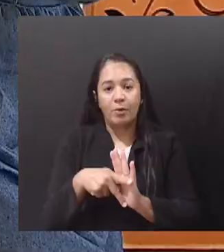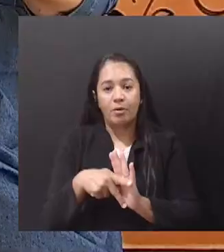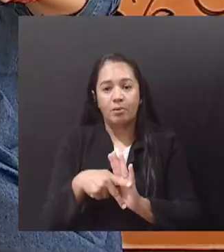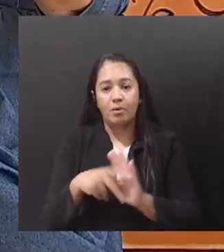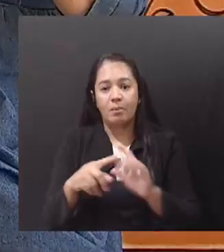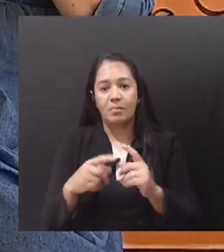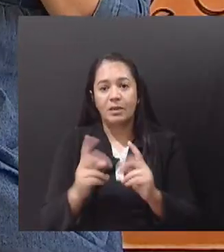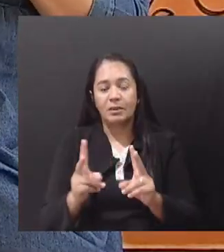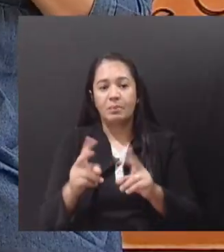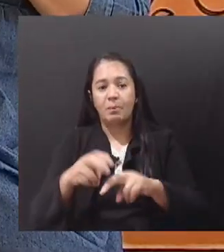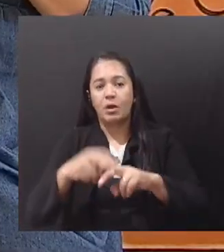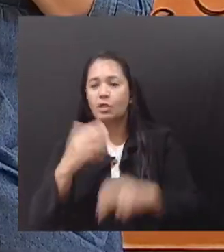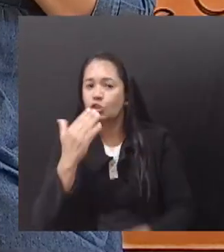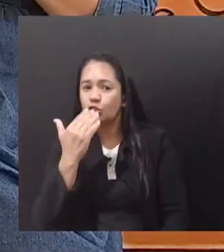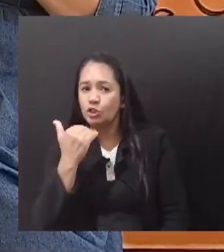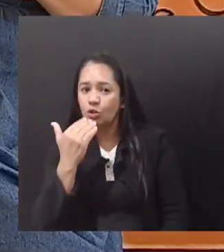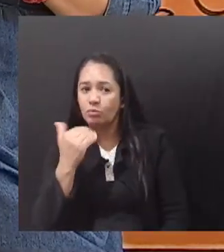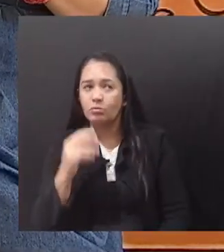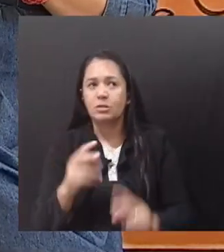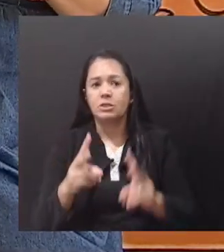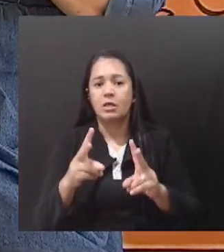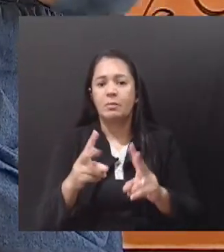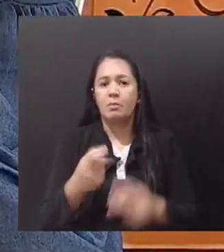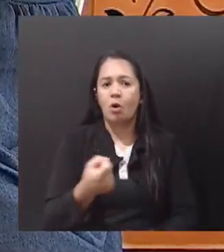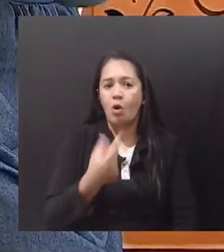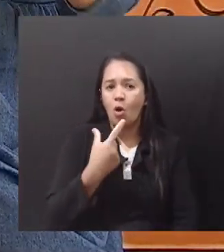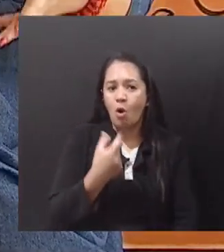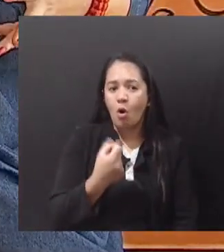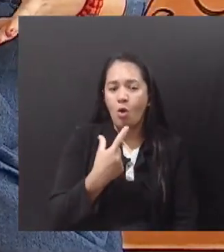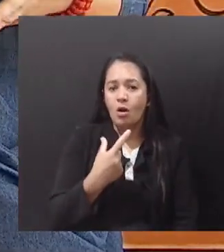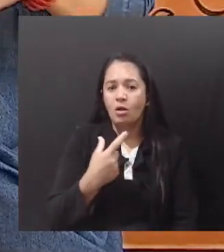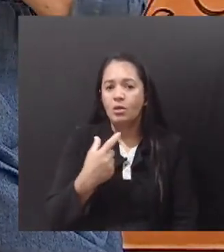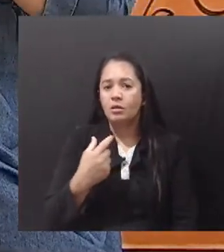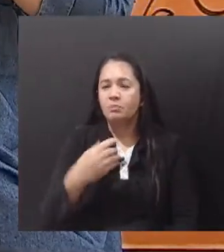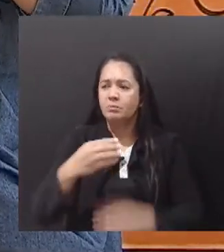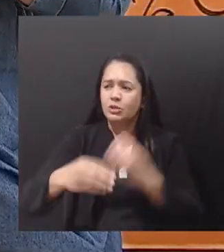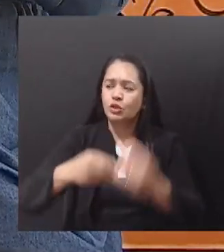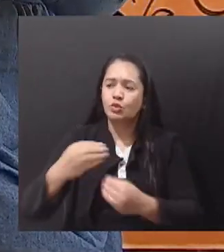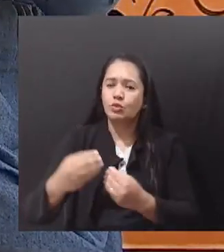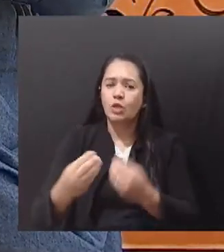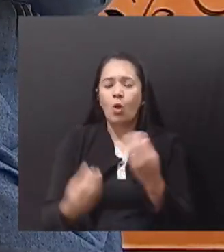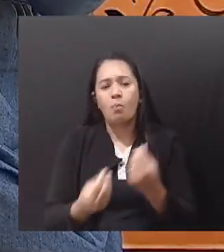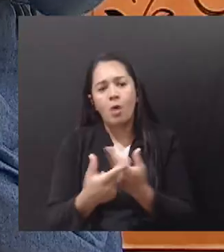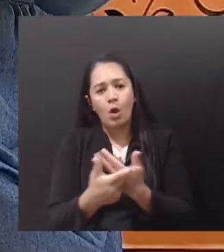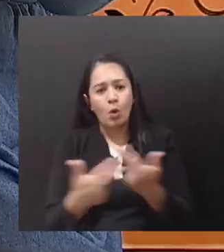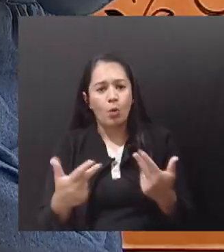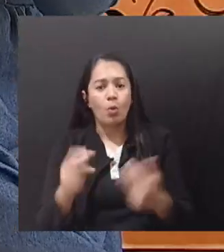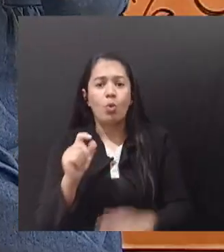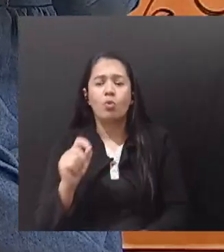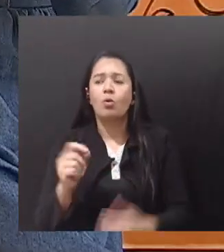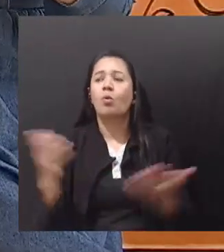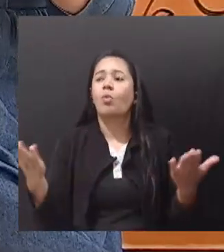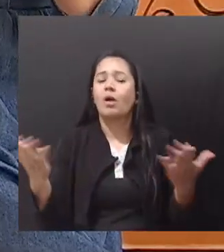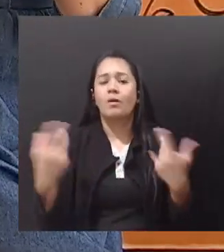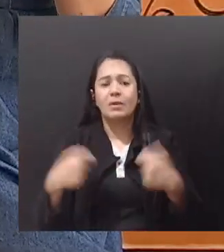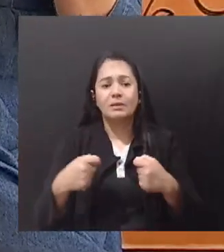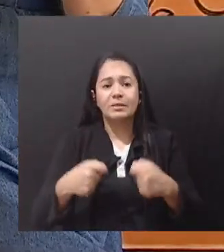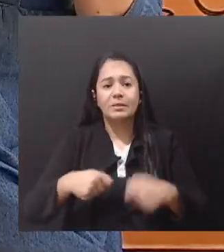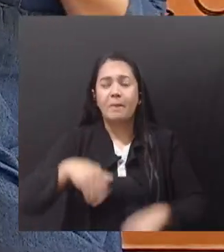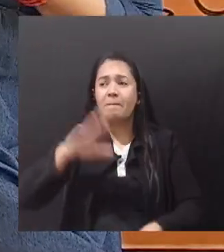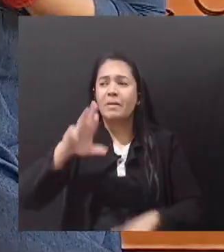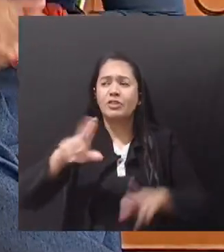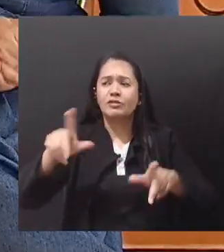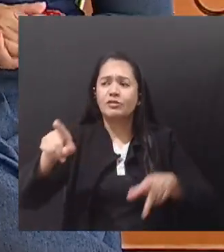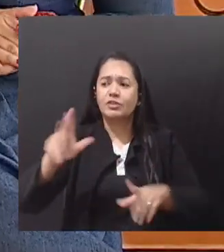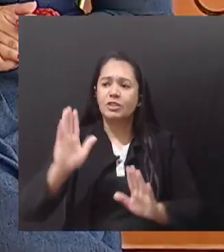por comida, é sempre por remédio, mistura um pouco, tem coisas... Qual foi a demanda mais diferente que vocês